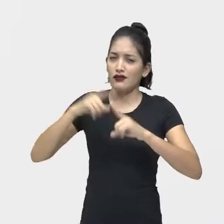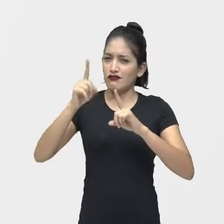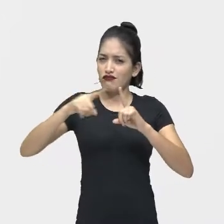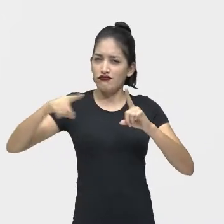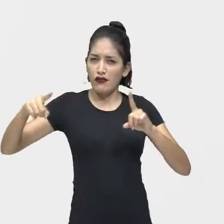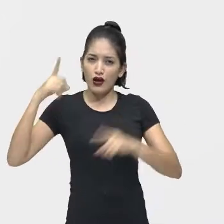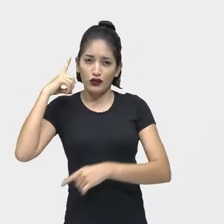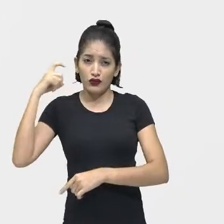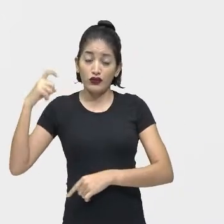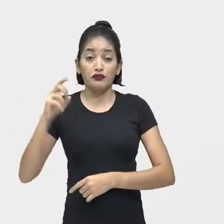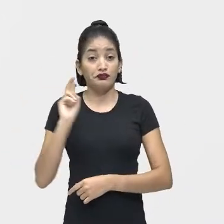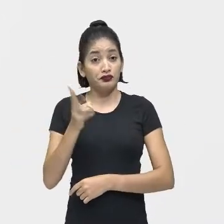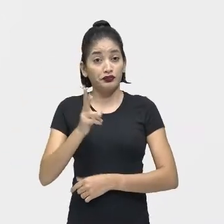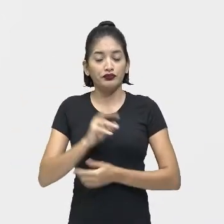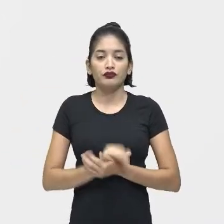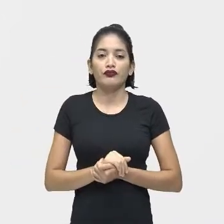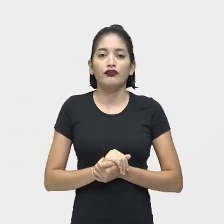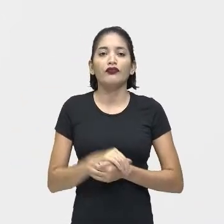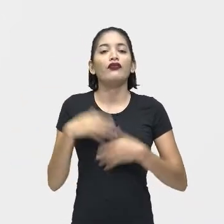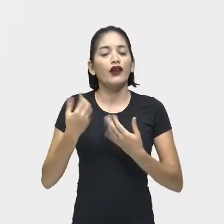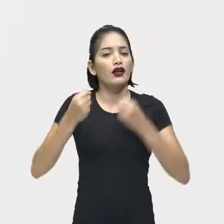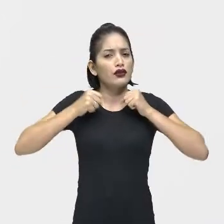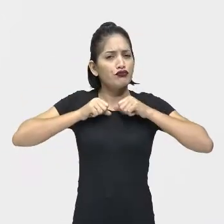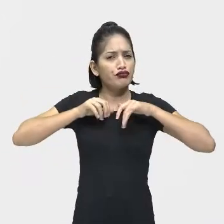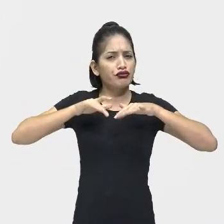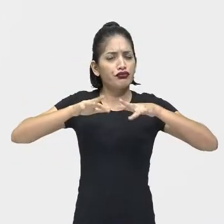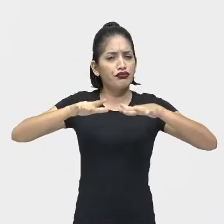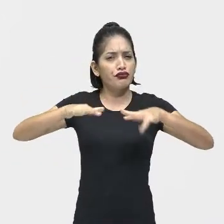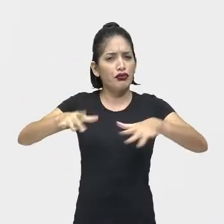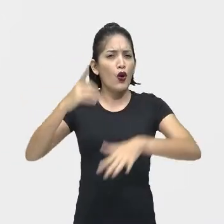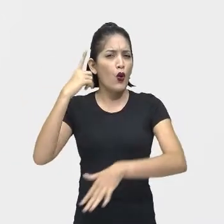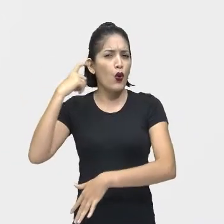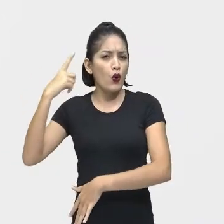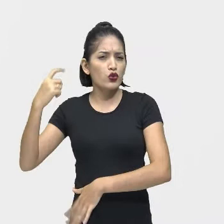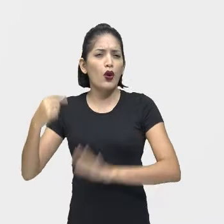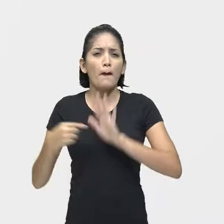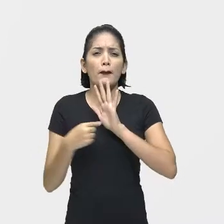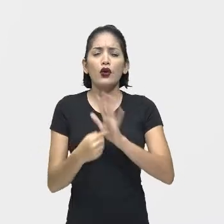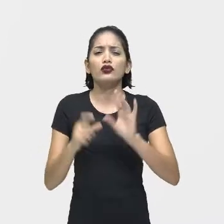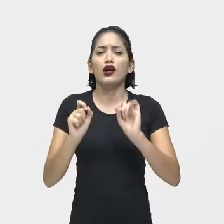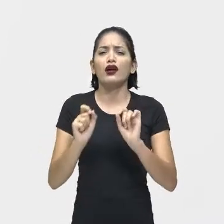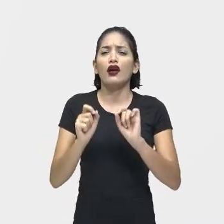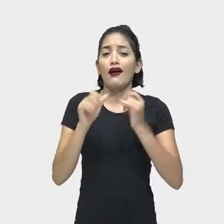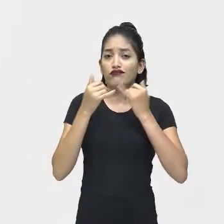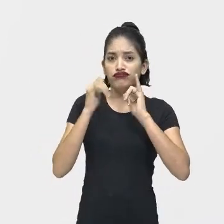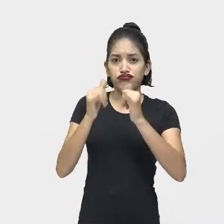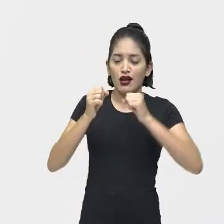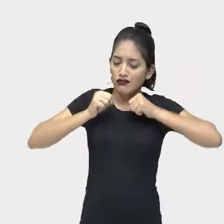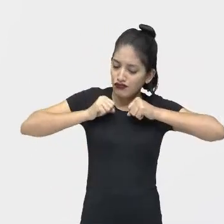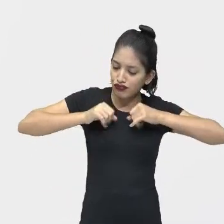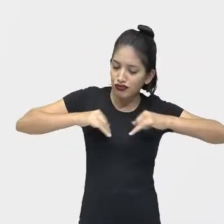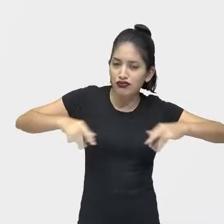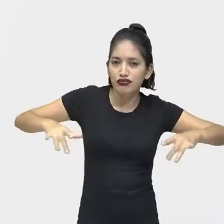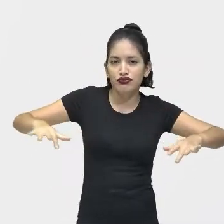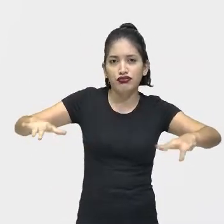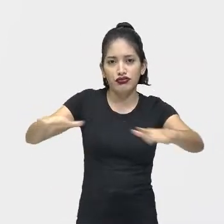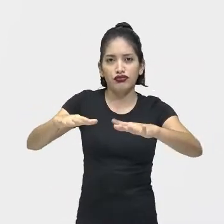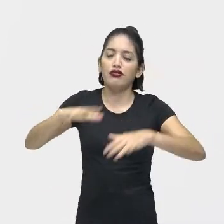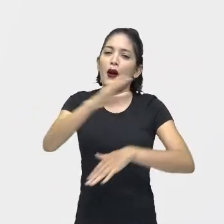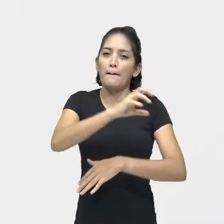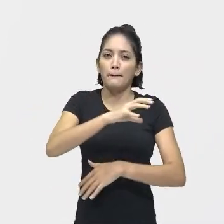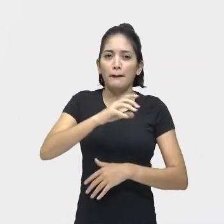sonoras. Continuando, ao se propagar, as ondas sonoras transmitem energias que se espalham em todas as